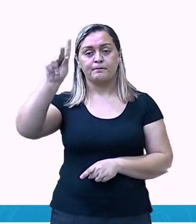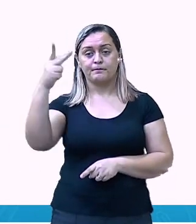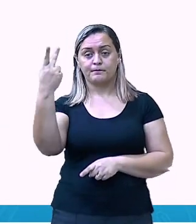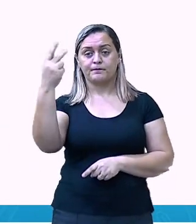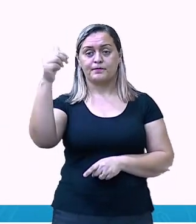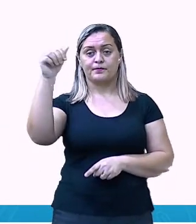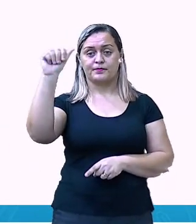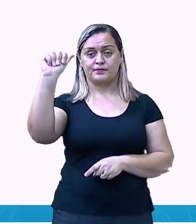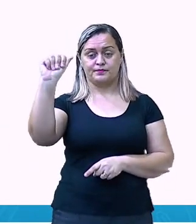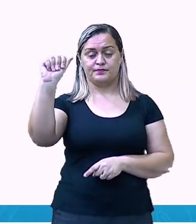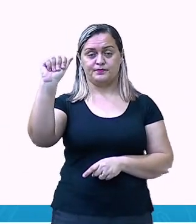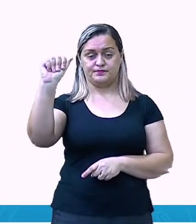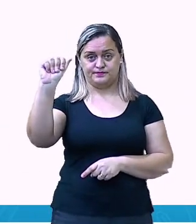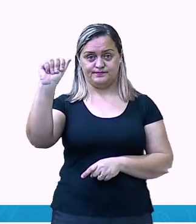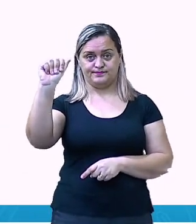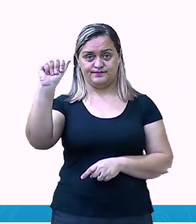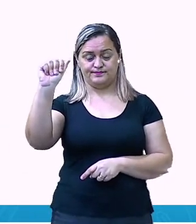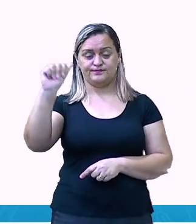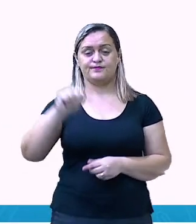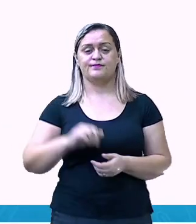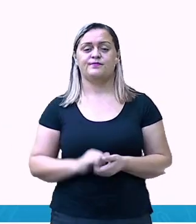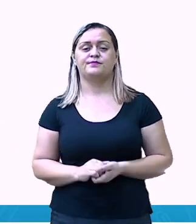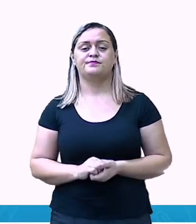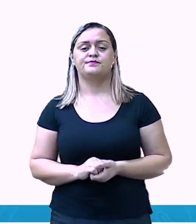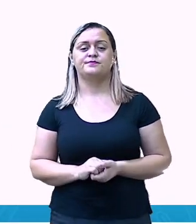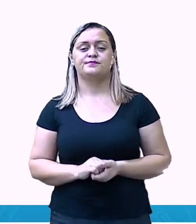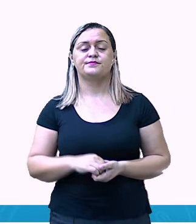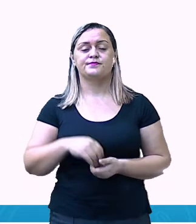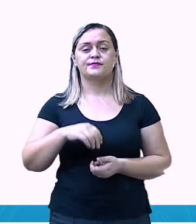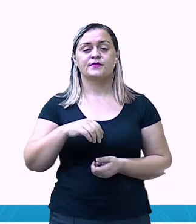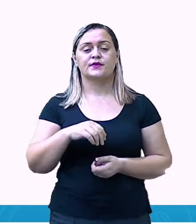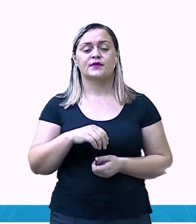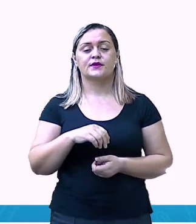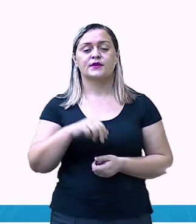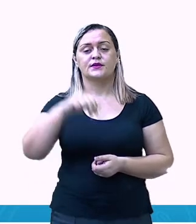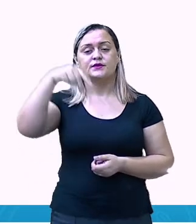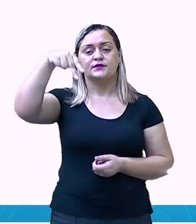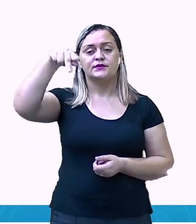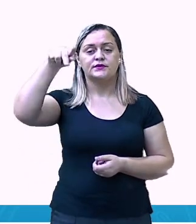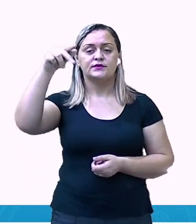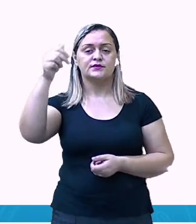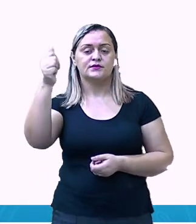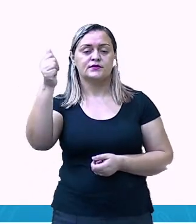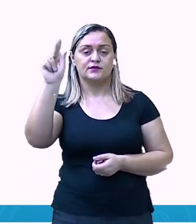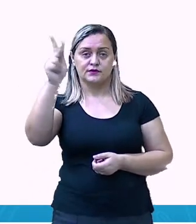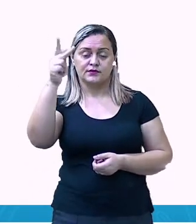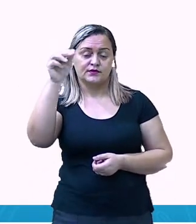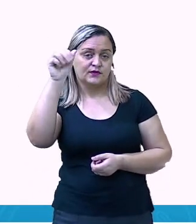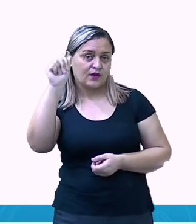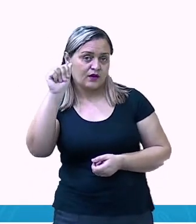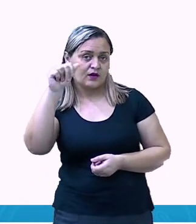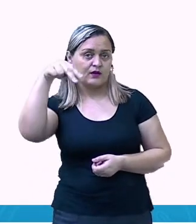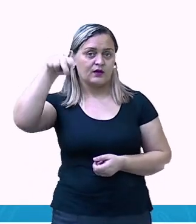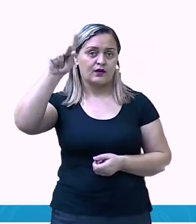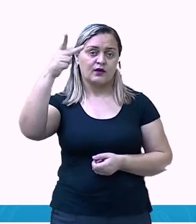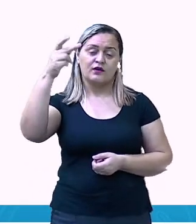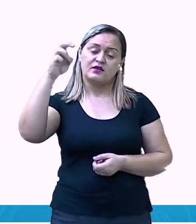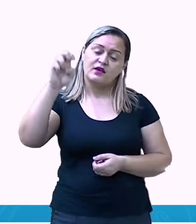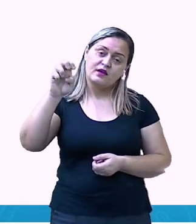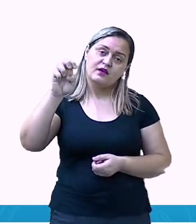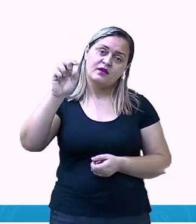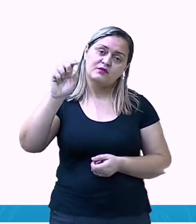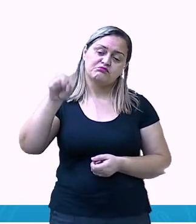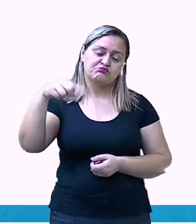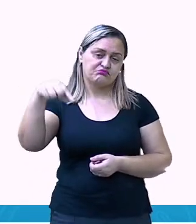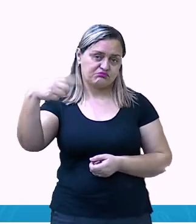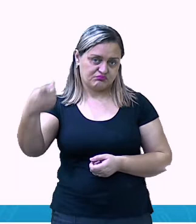nha, nha. Se juntar com as vogais, podem ser nha, nhé, o nhi, entre outros. Nessa palavra,